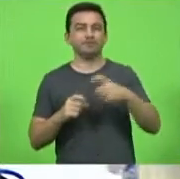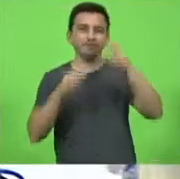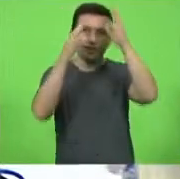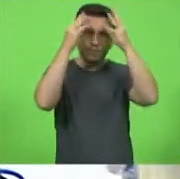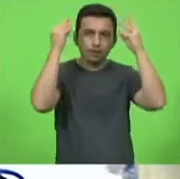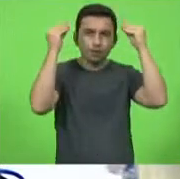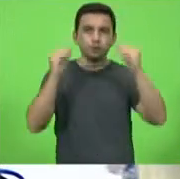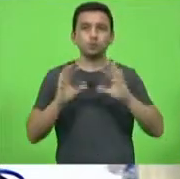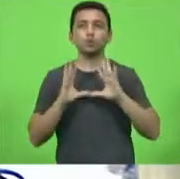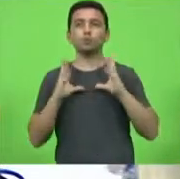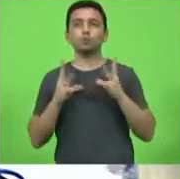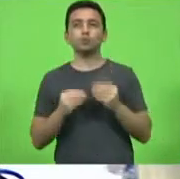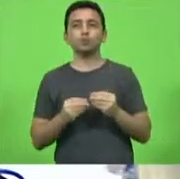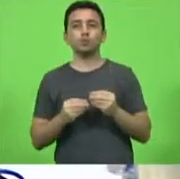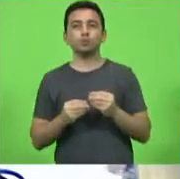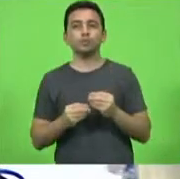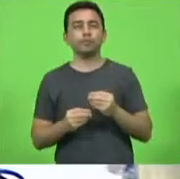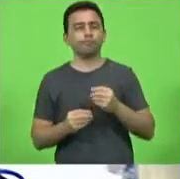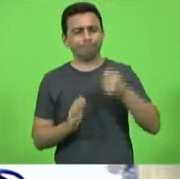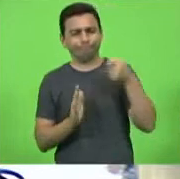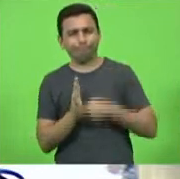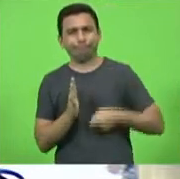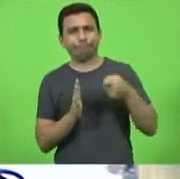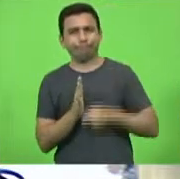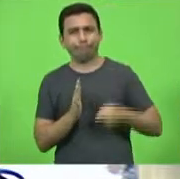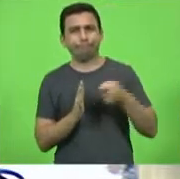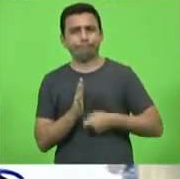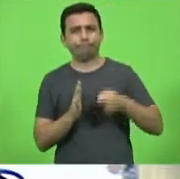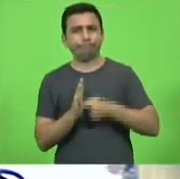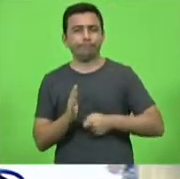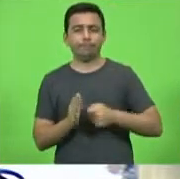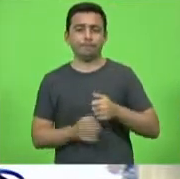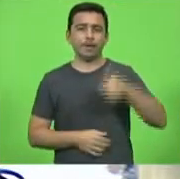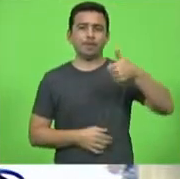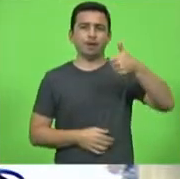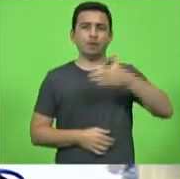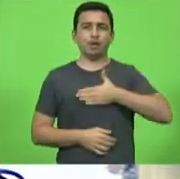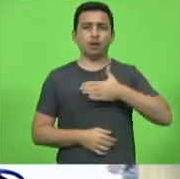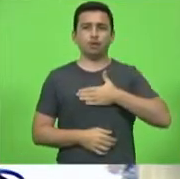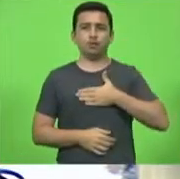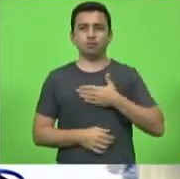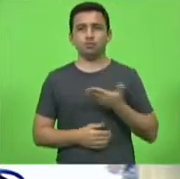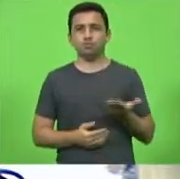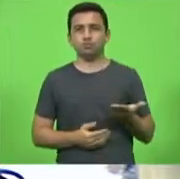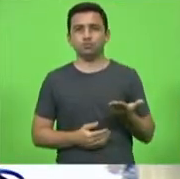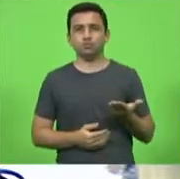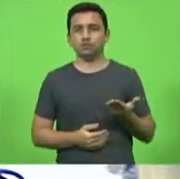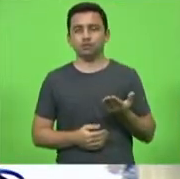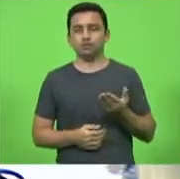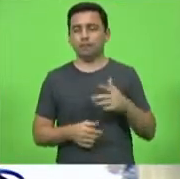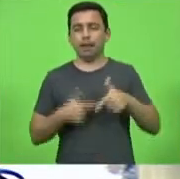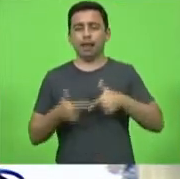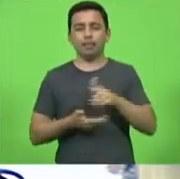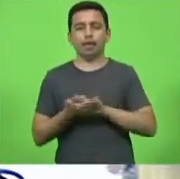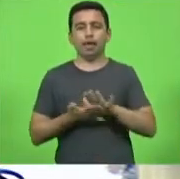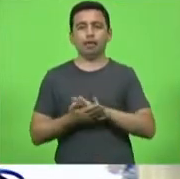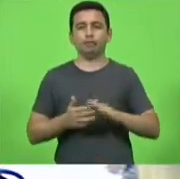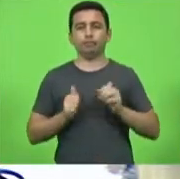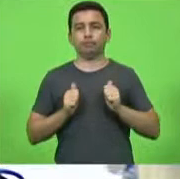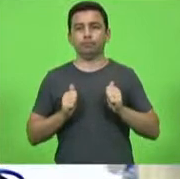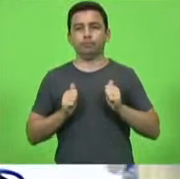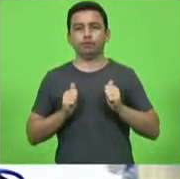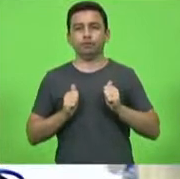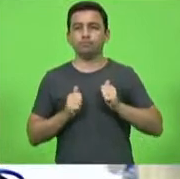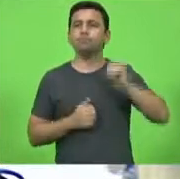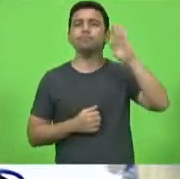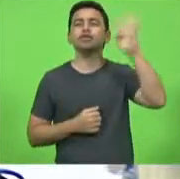todos eles exigirem essa preferência e para trabalhar, senão não vão trabalhar. Tu imagina se isso acontecesse